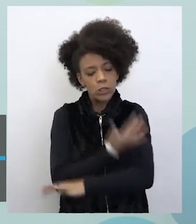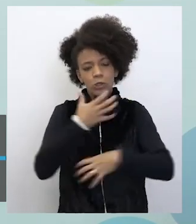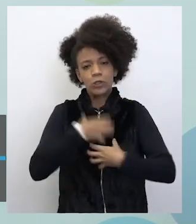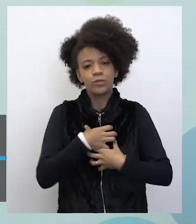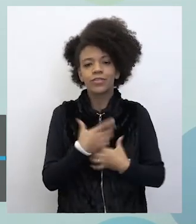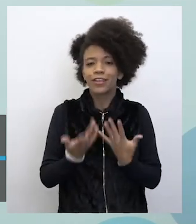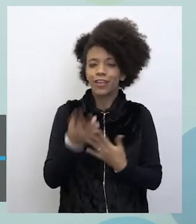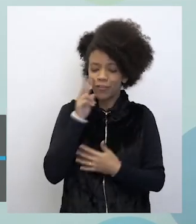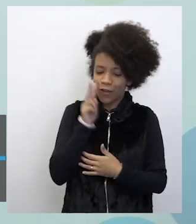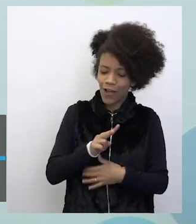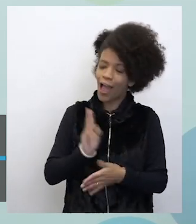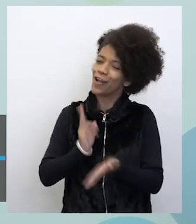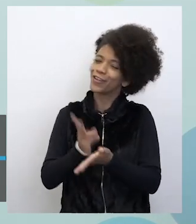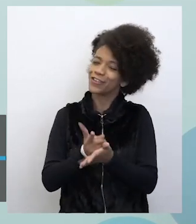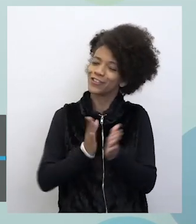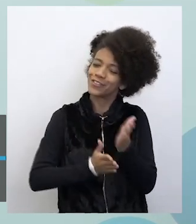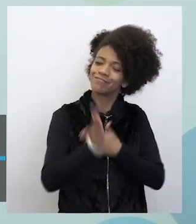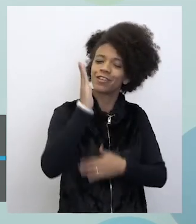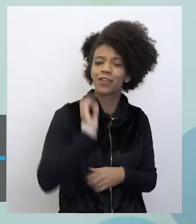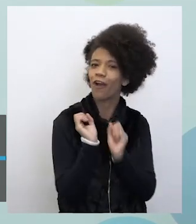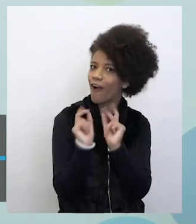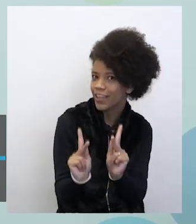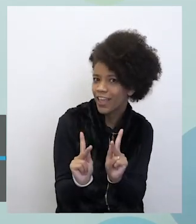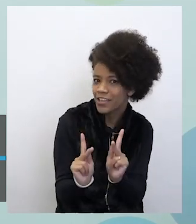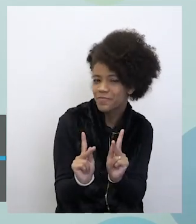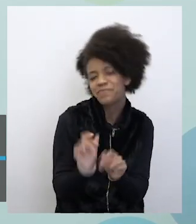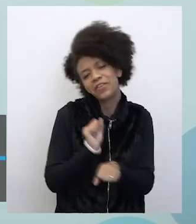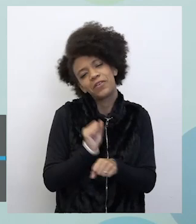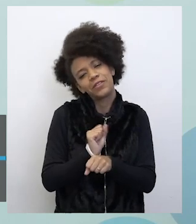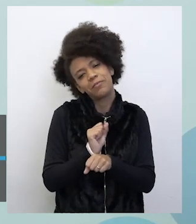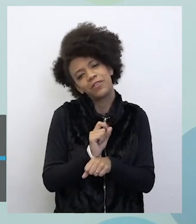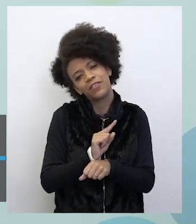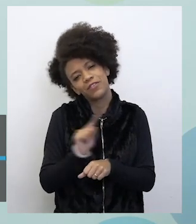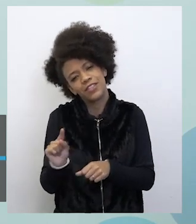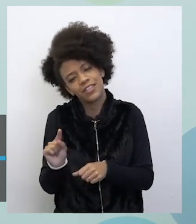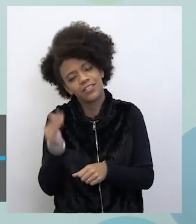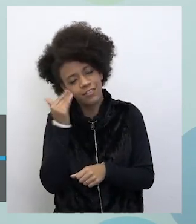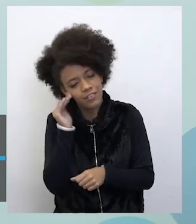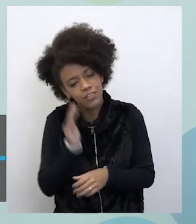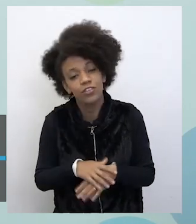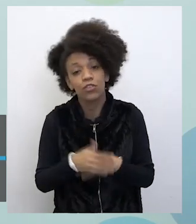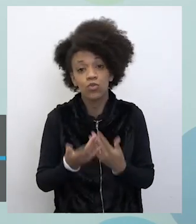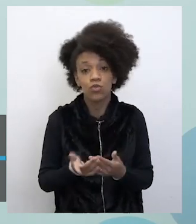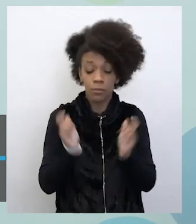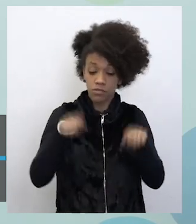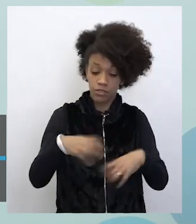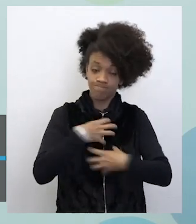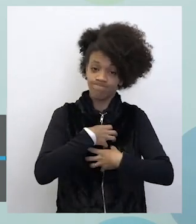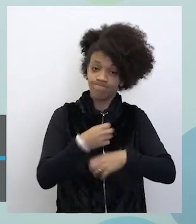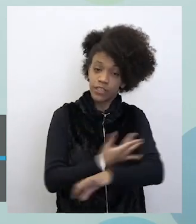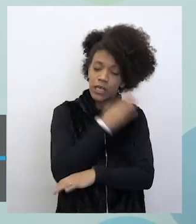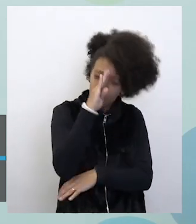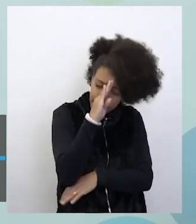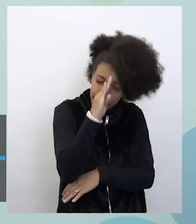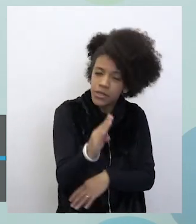olhando se a gente continua também nesse caminho, ok? Eu espero que vocês tenham entendido sobre as competências e